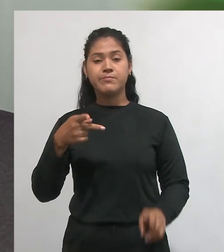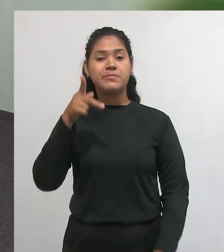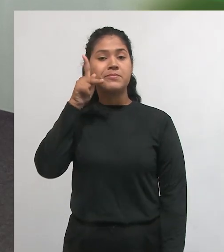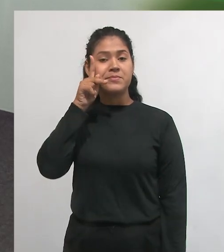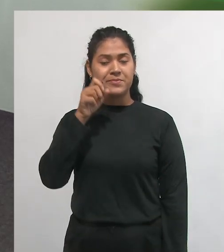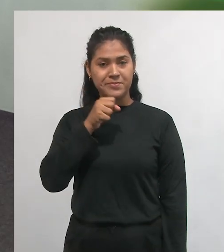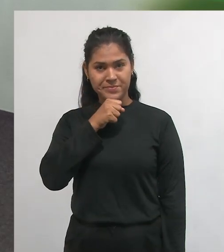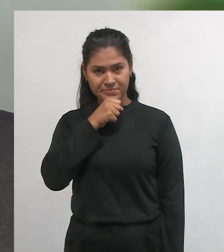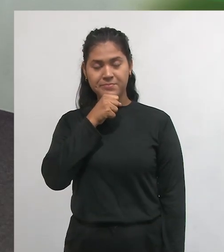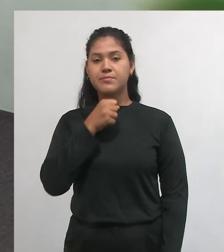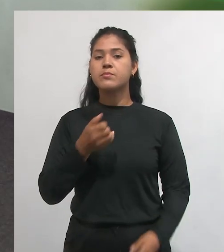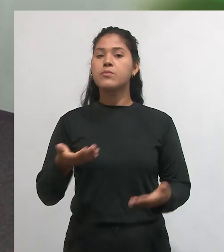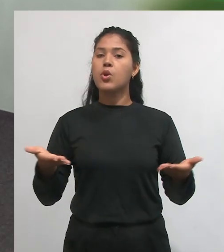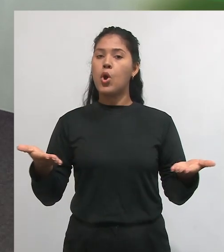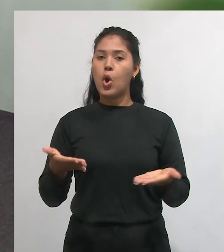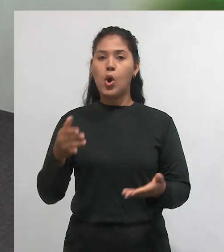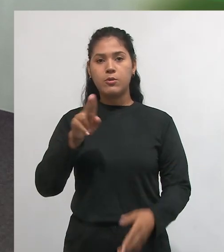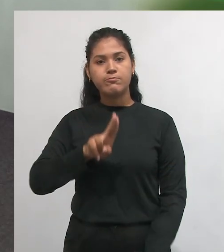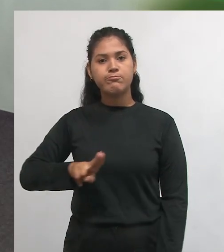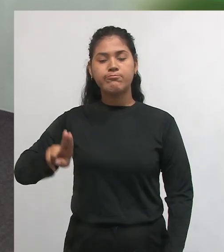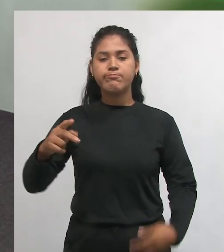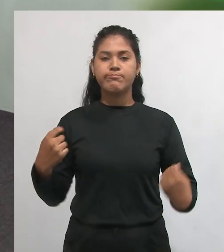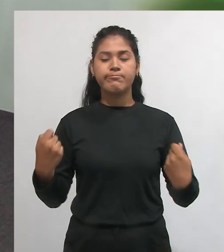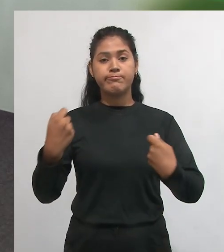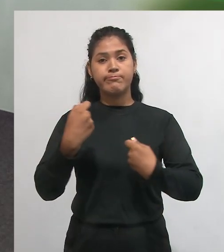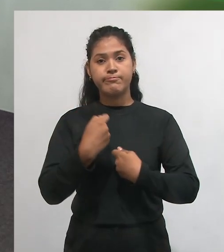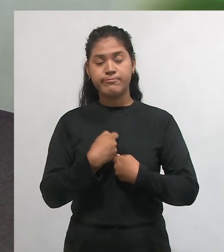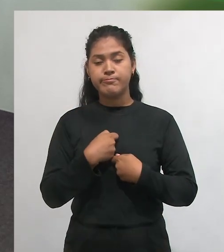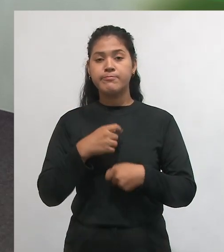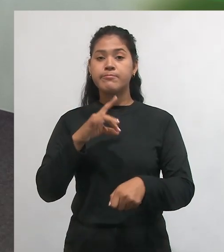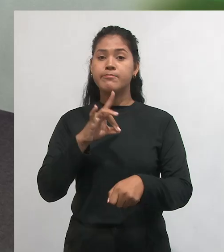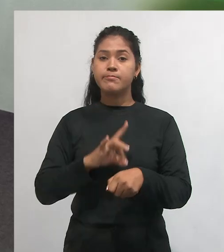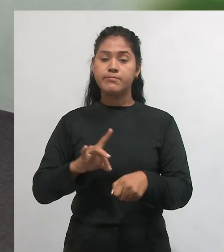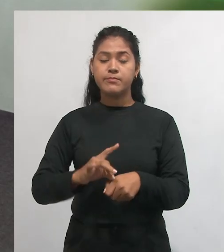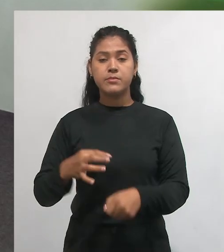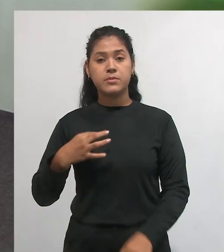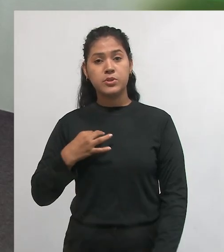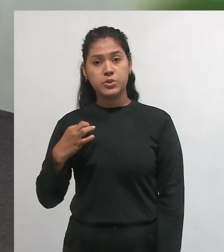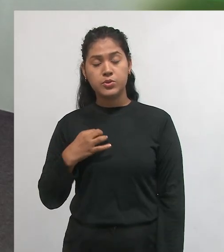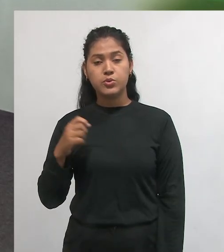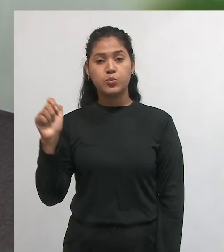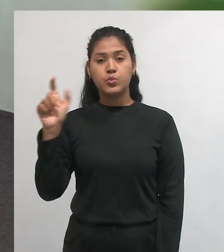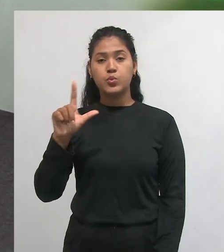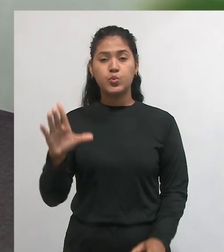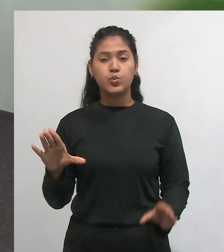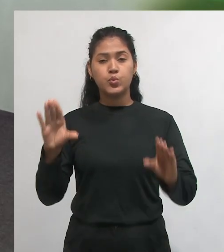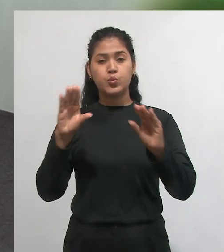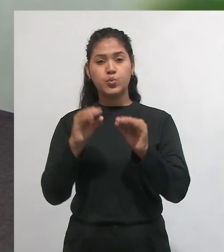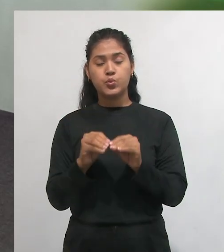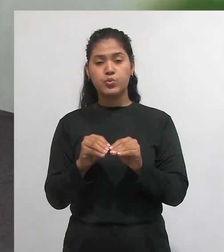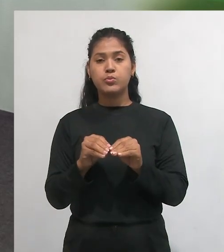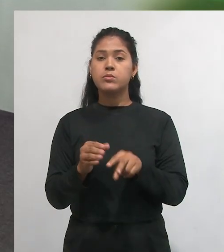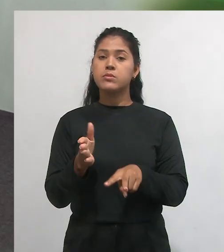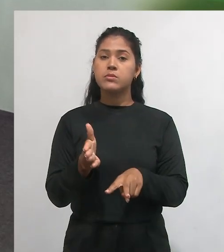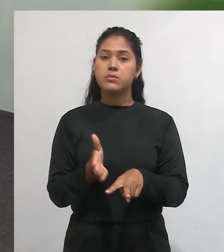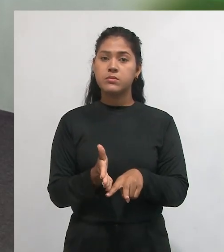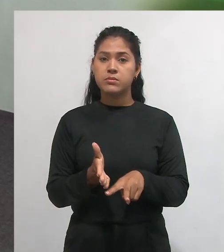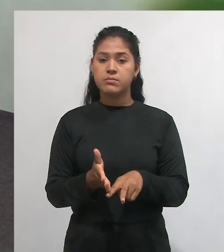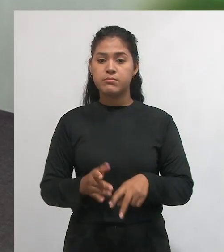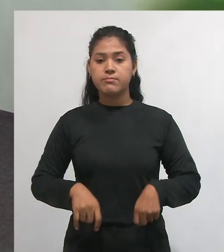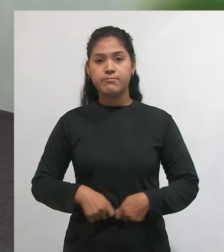Velho. Neste momento eu porto um blazer preto, uma camisa azul marinho escura,